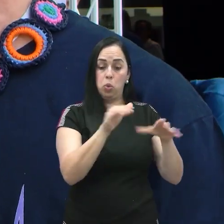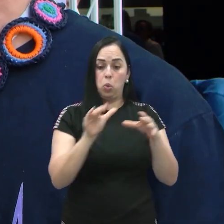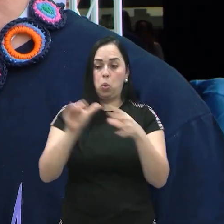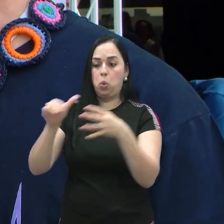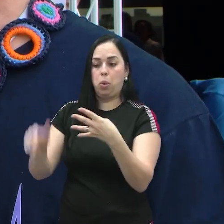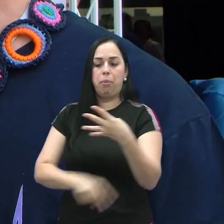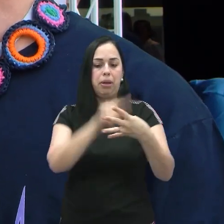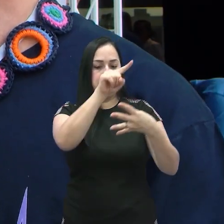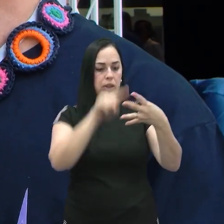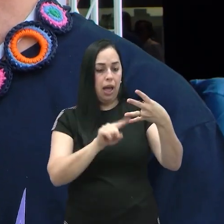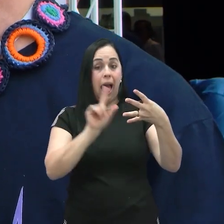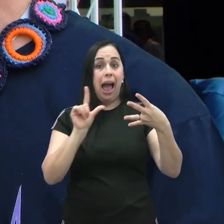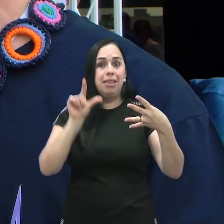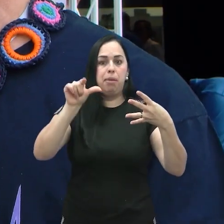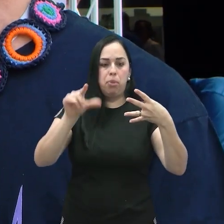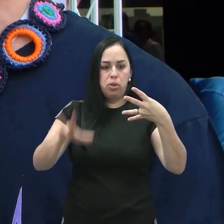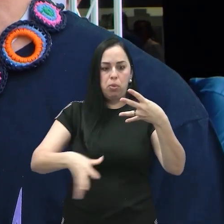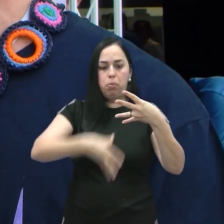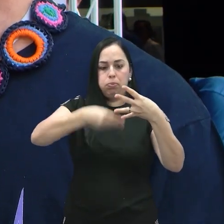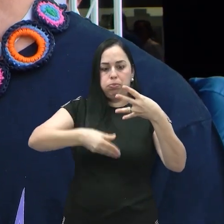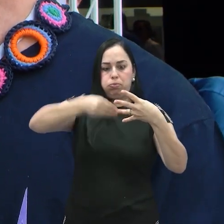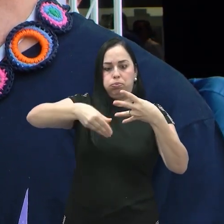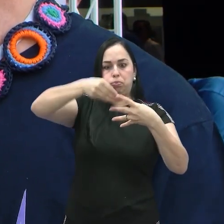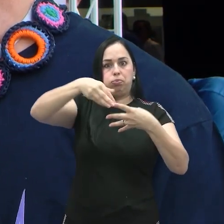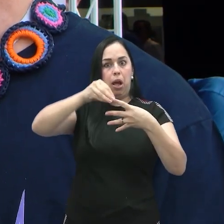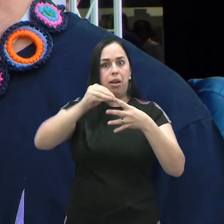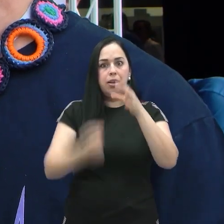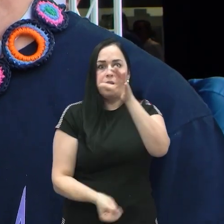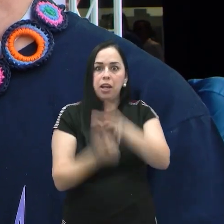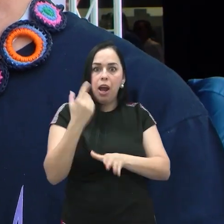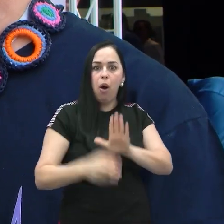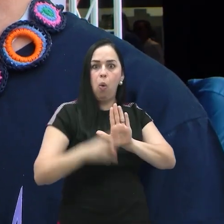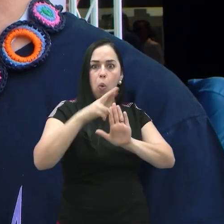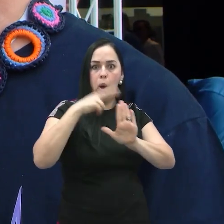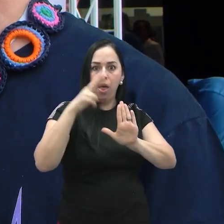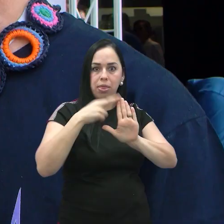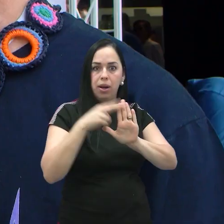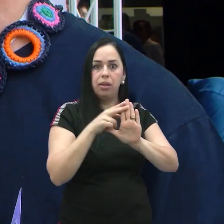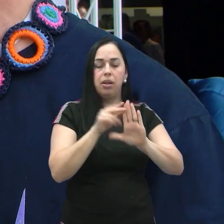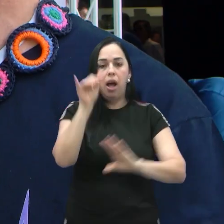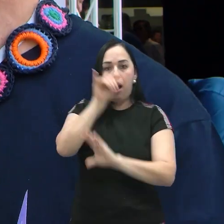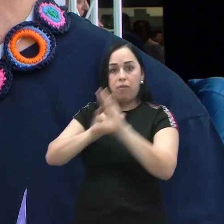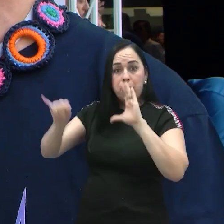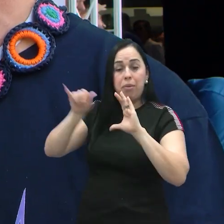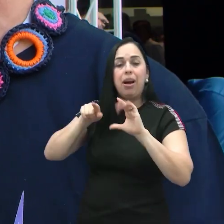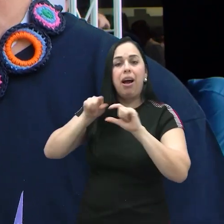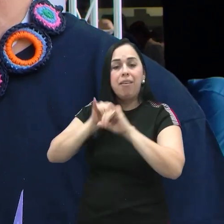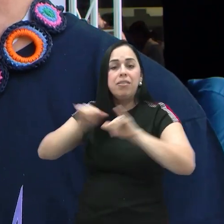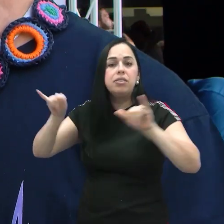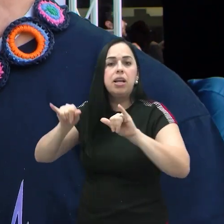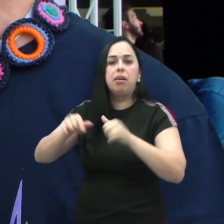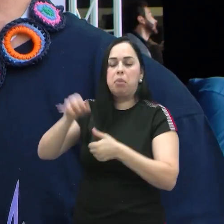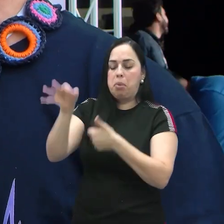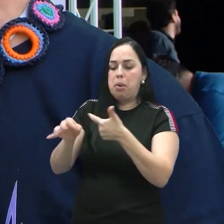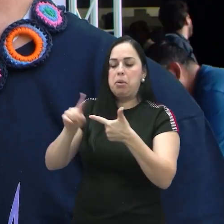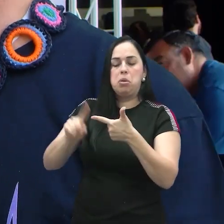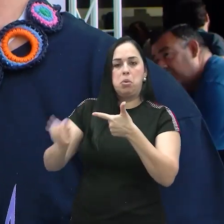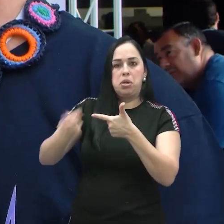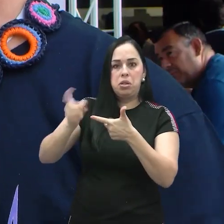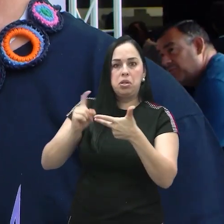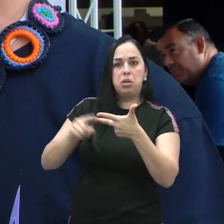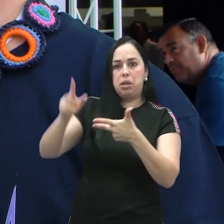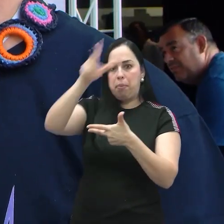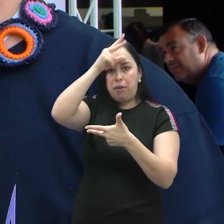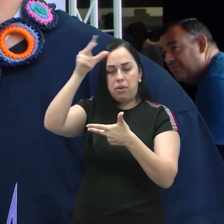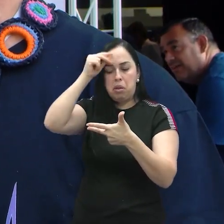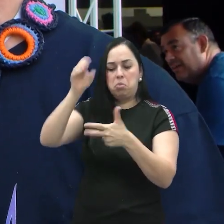subgrupos e depois comporão um relatório final da conferência que a gente vai poder dizer para os 3 poderes da